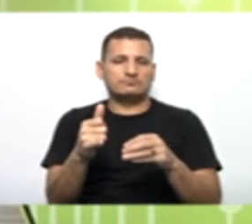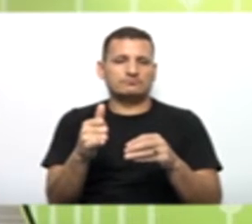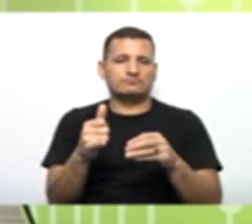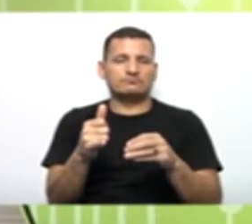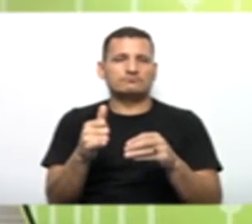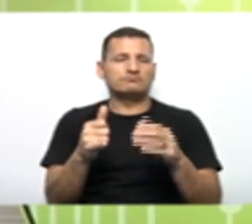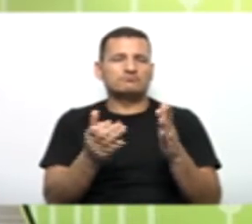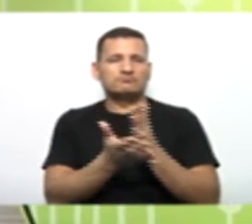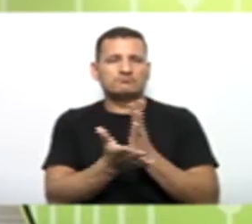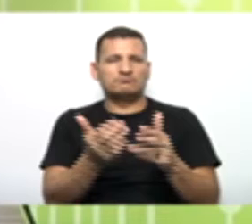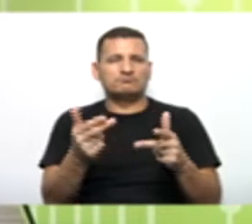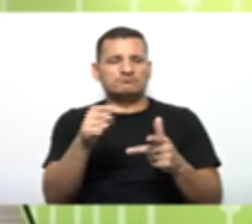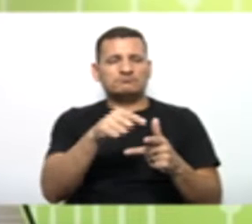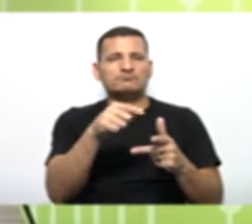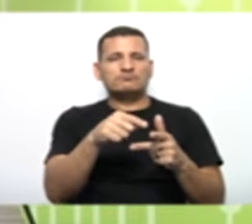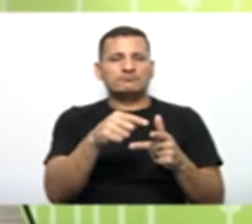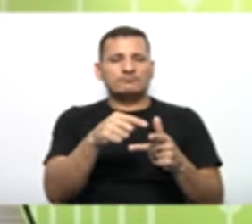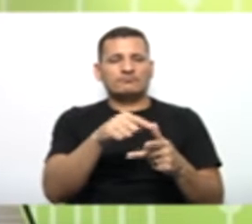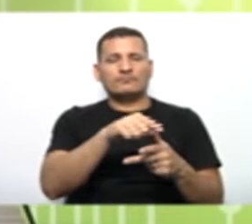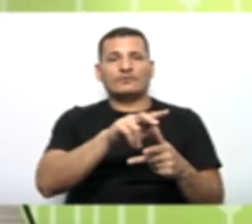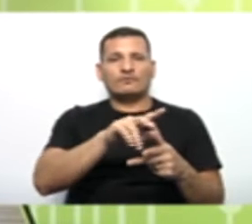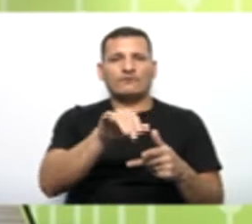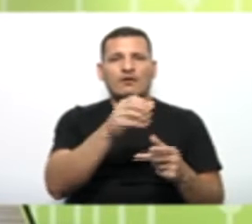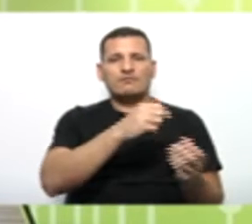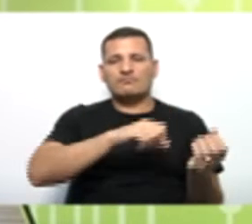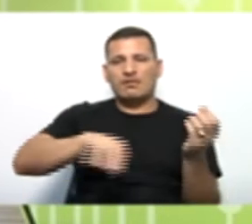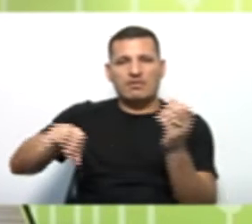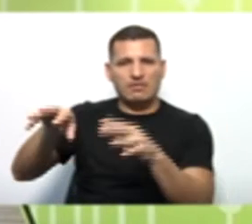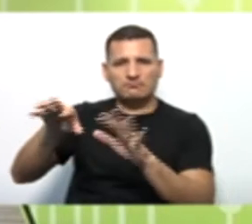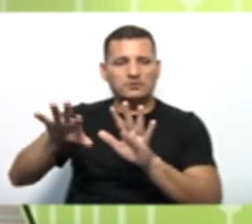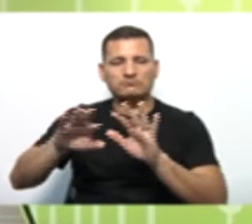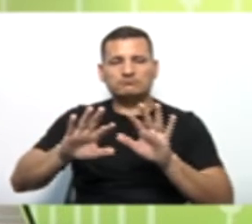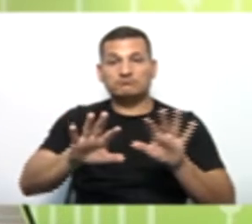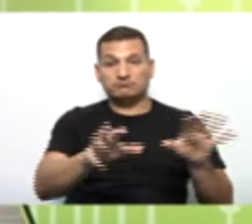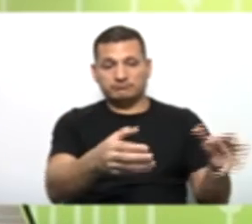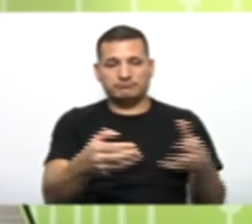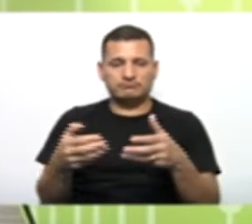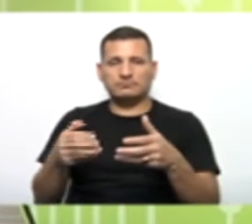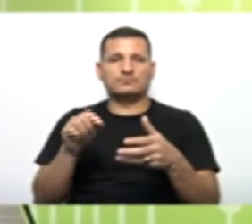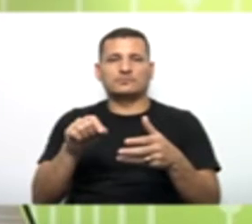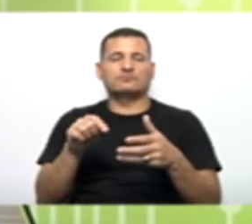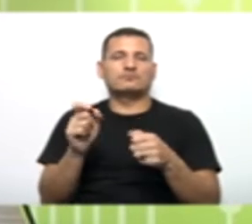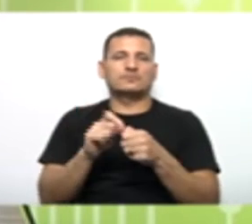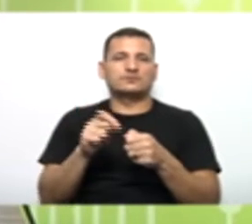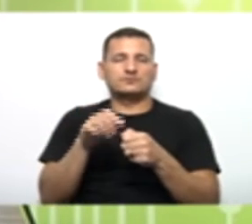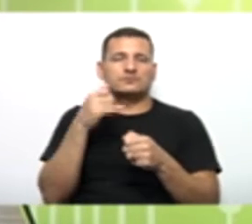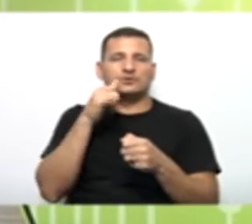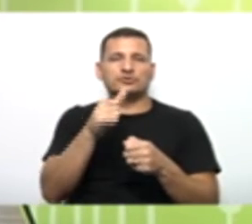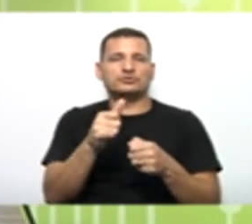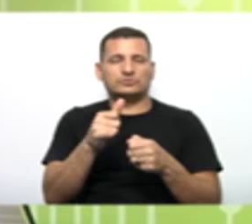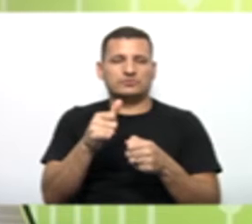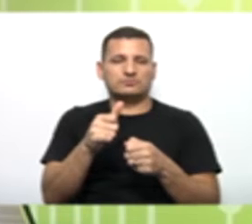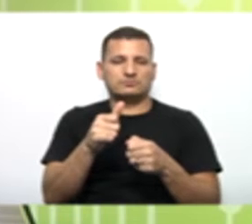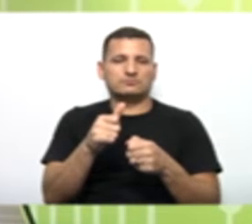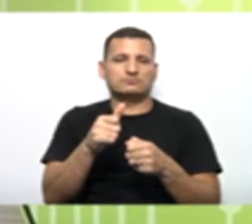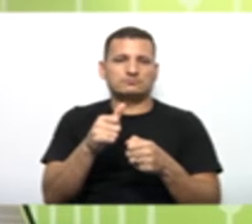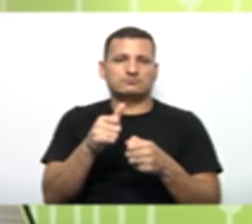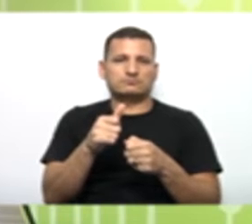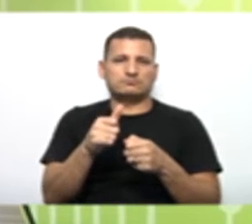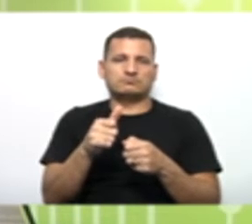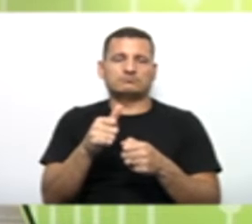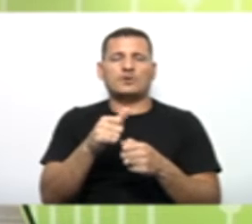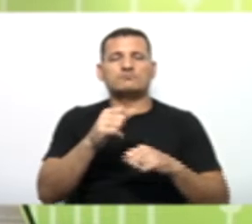alguma coisa, aqueles resíduos que iam ser poluição ambiental e utilizando para produzir energia para alimentar a própria